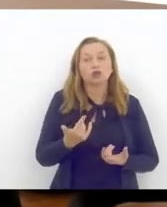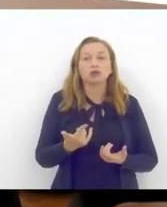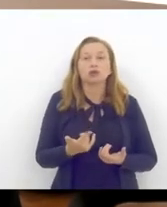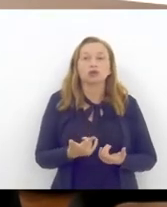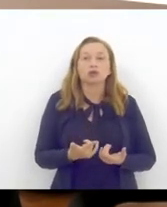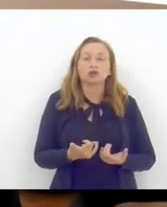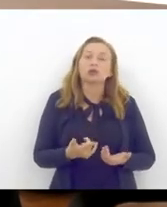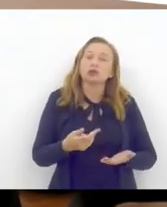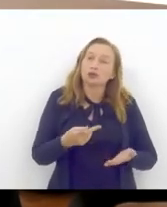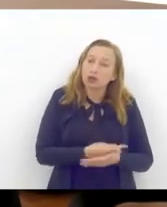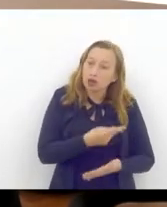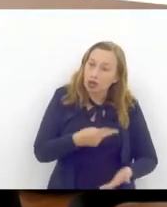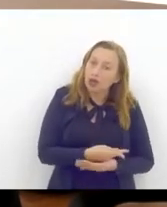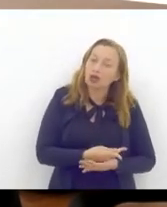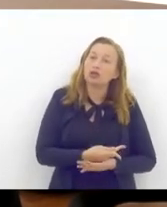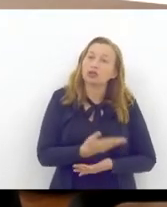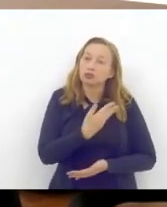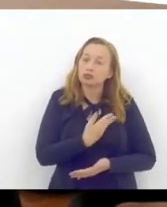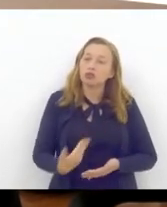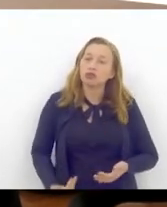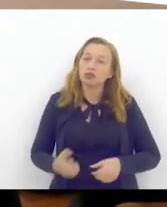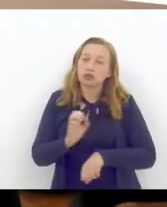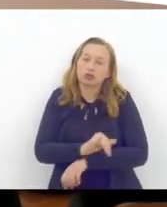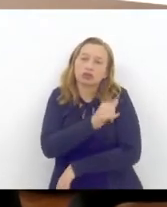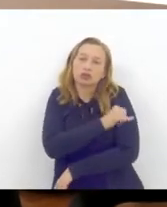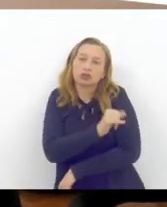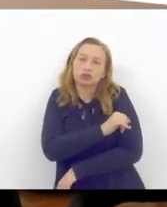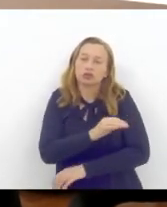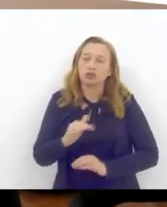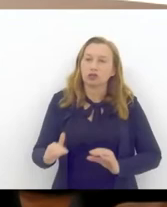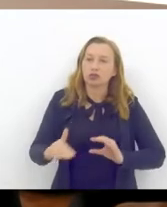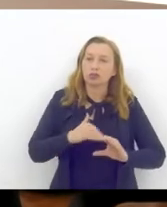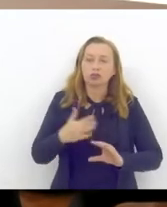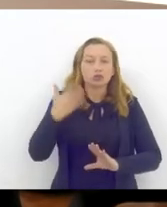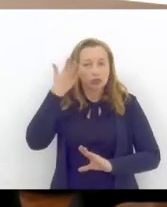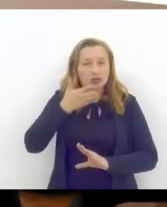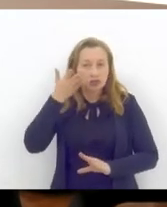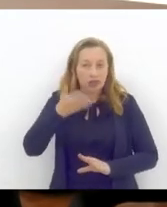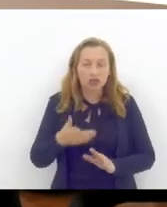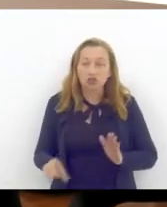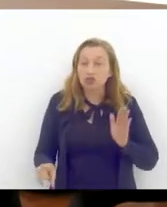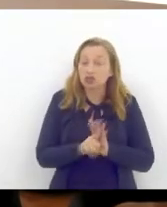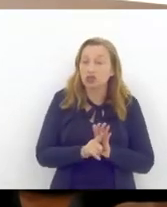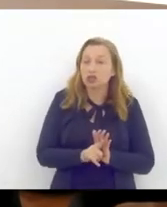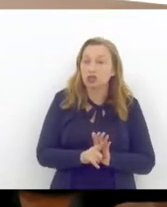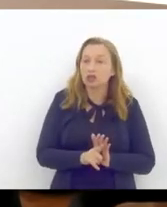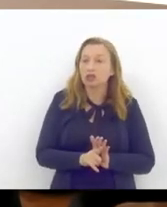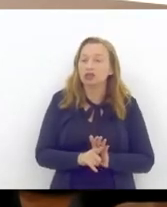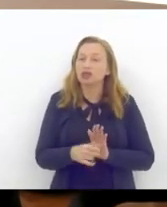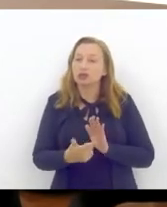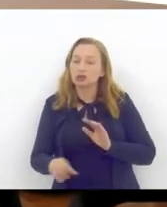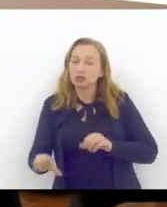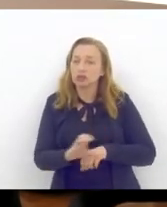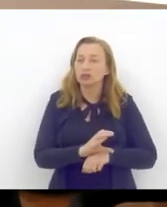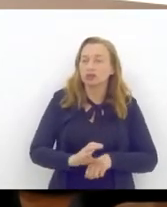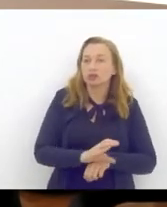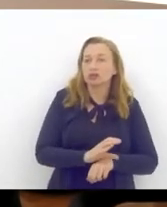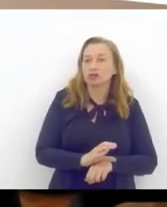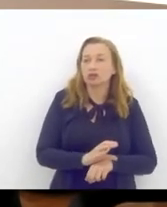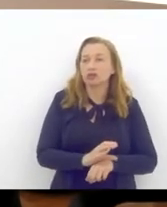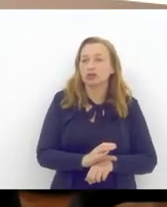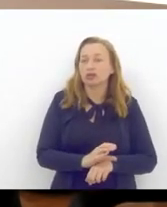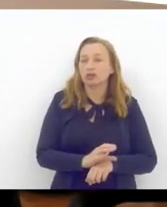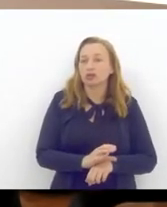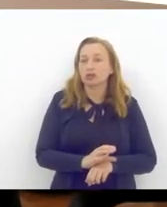completa inércia do governo do Estado do Rio de Janeiro, que mandou uma mensagem de lei inconstitucional e em cima